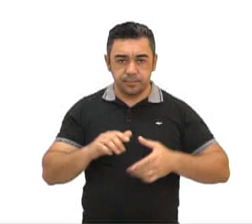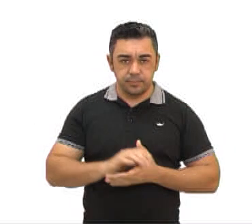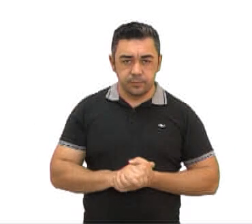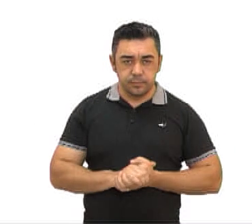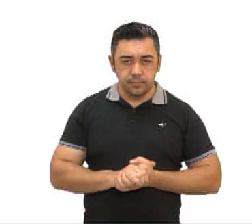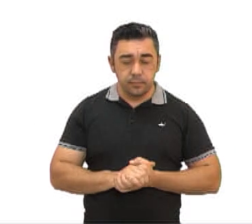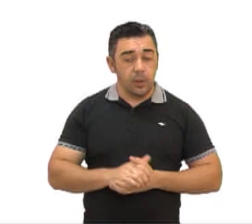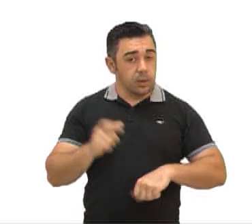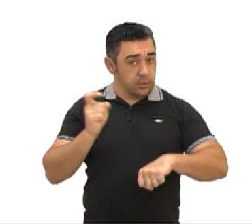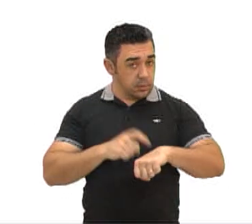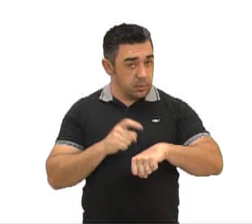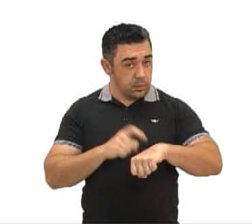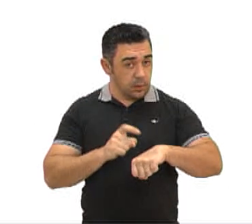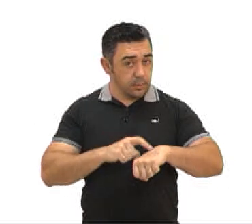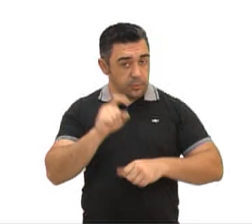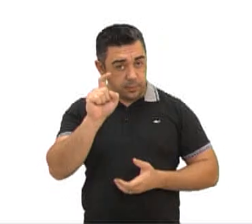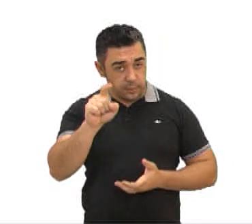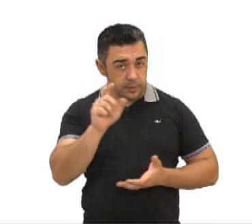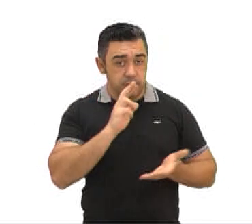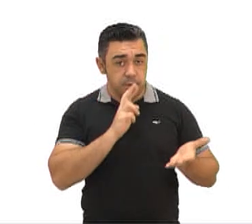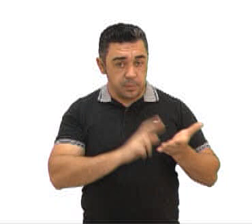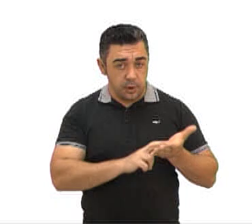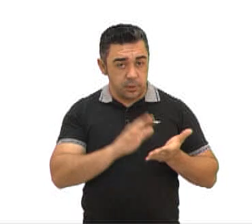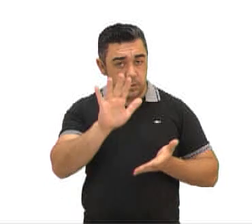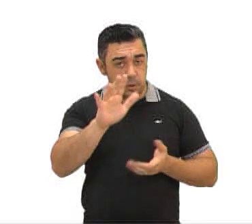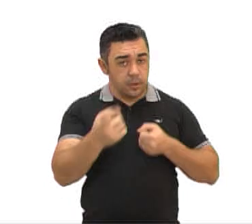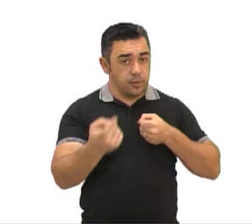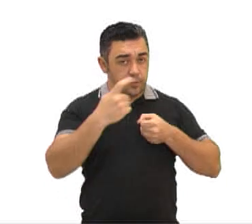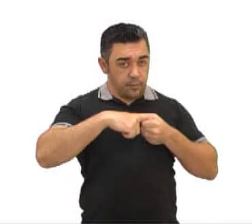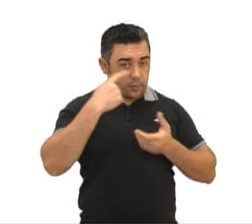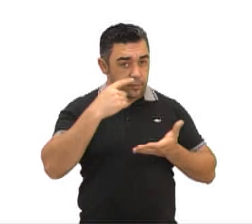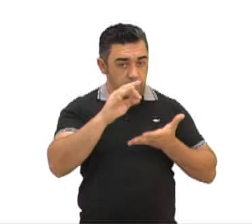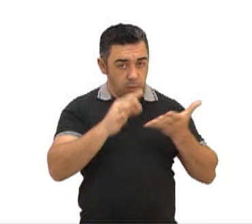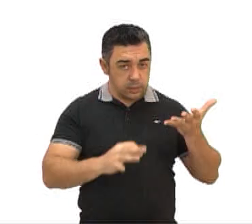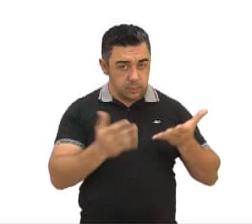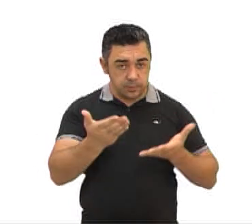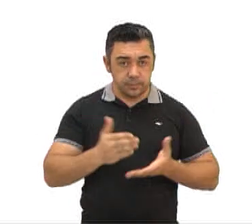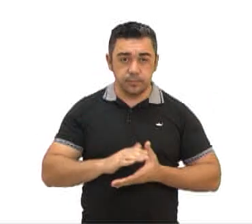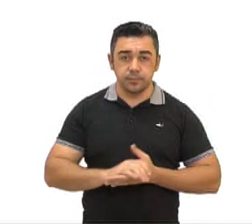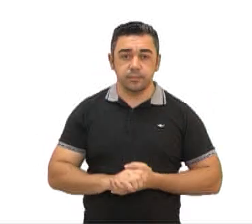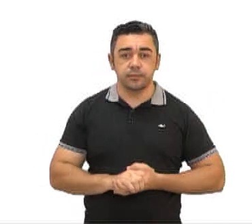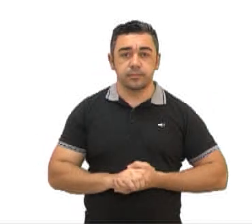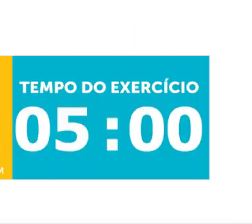gente vai dar uns minutinhos para vocês responderem, daqui a pouquinho nós voltamos.